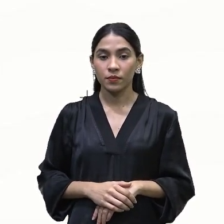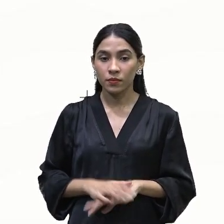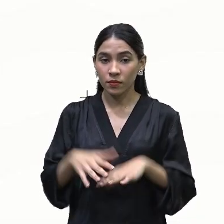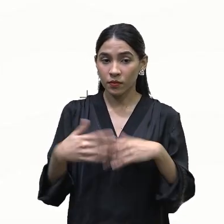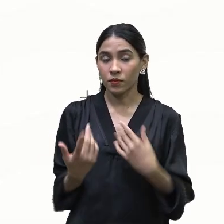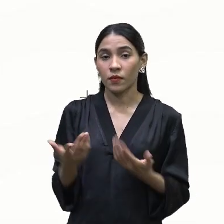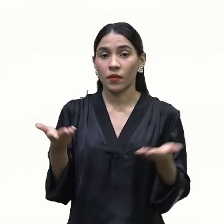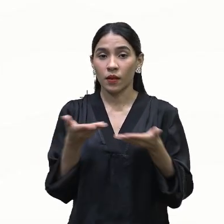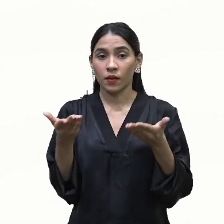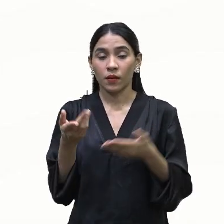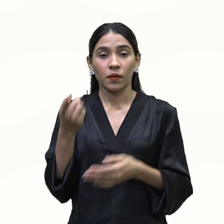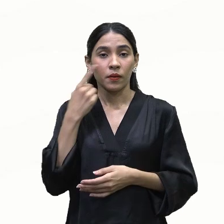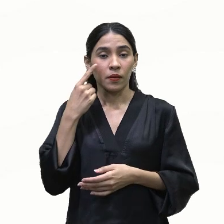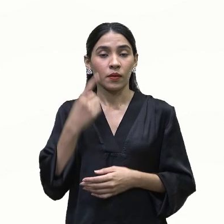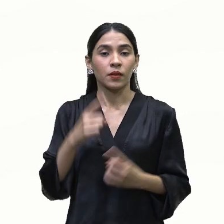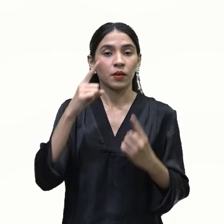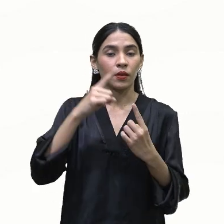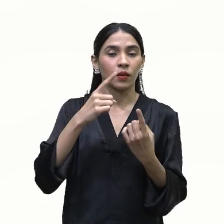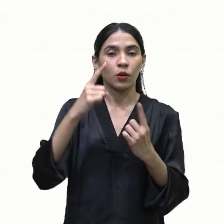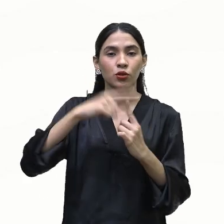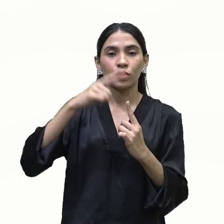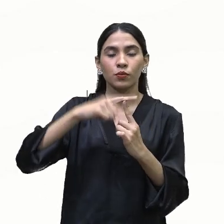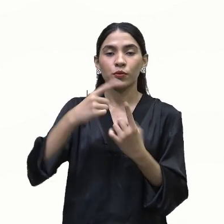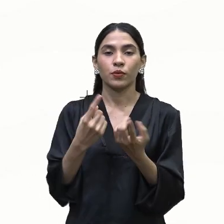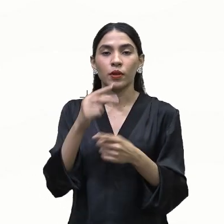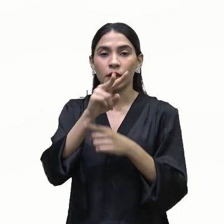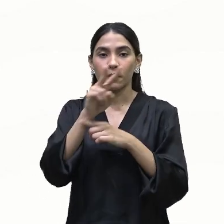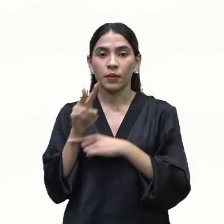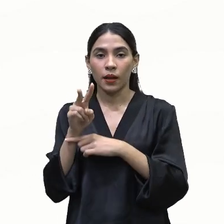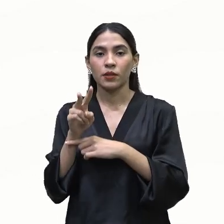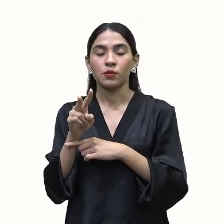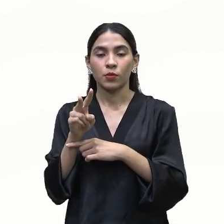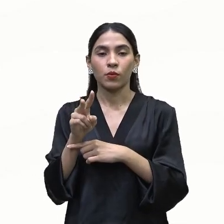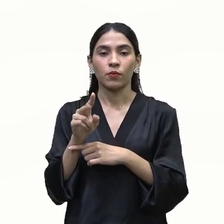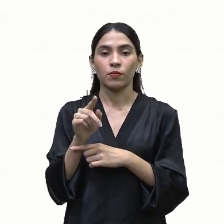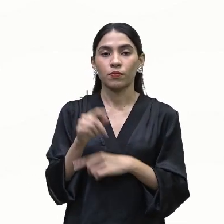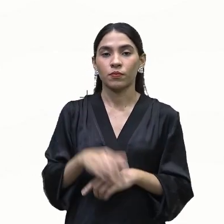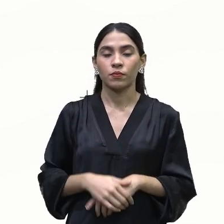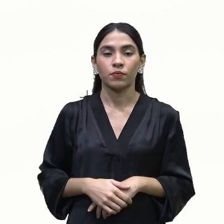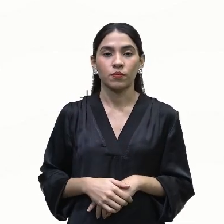vamos verificar os tipos de empréstimos pessoais que